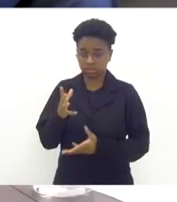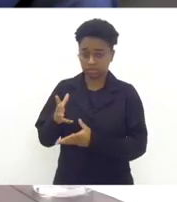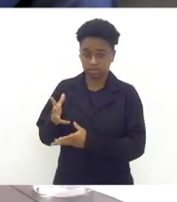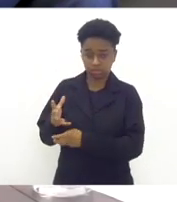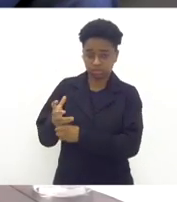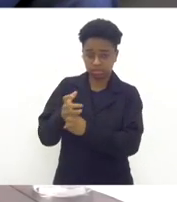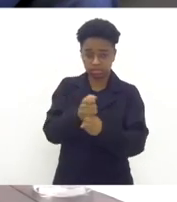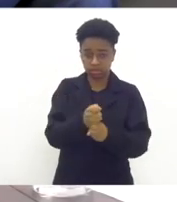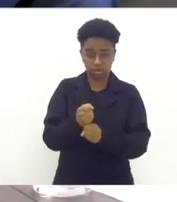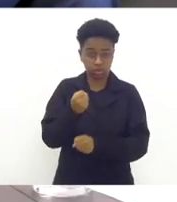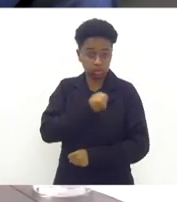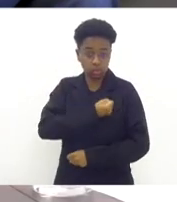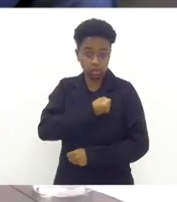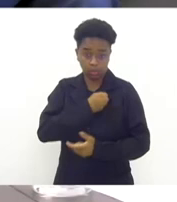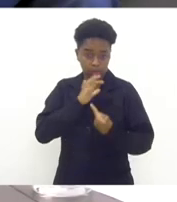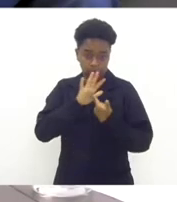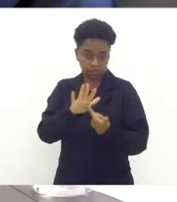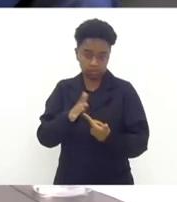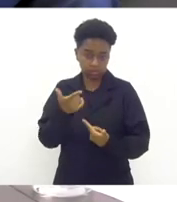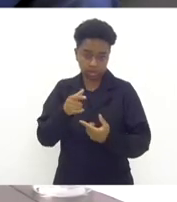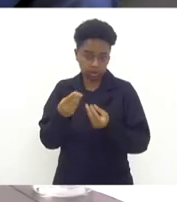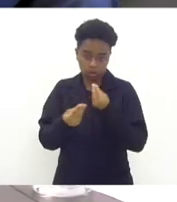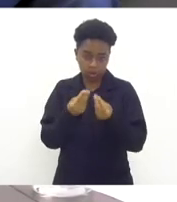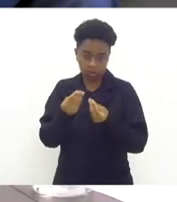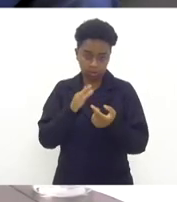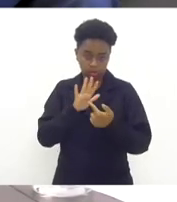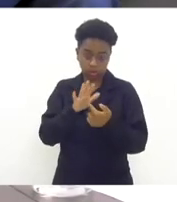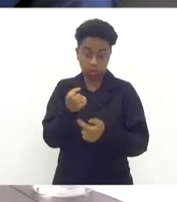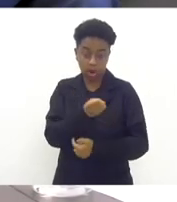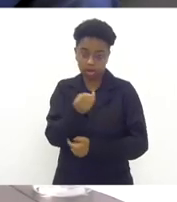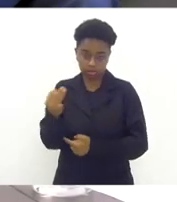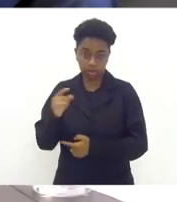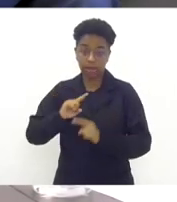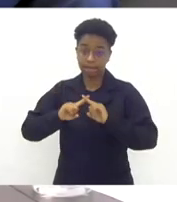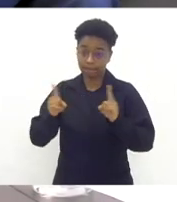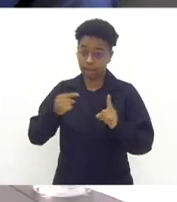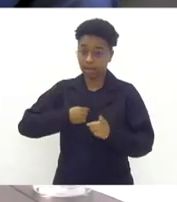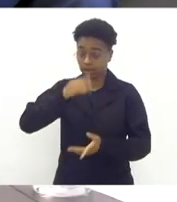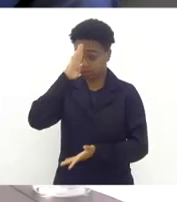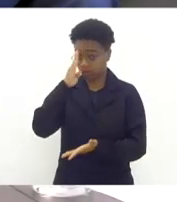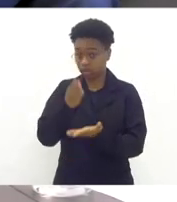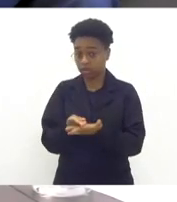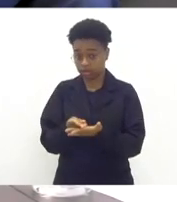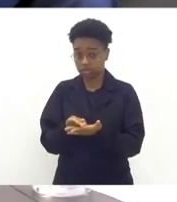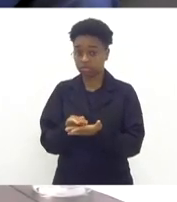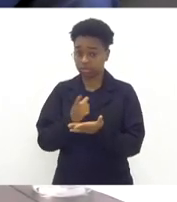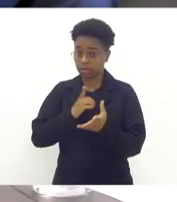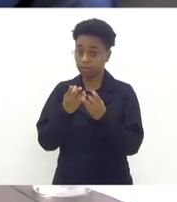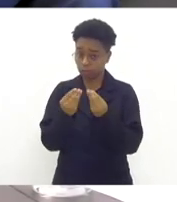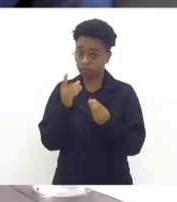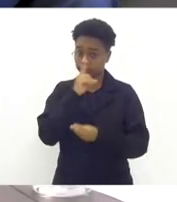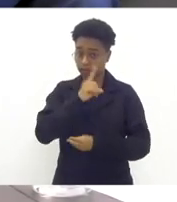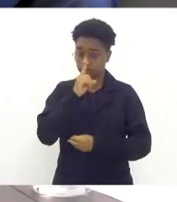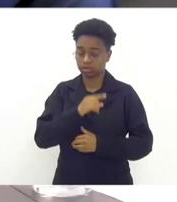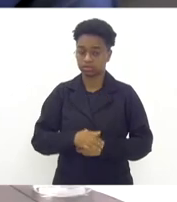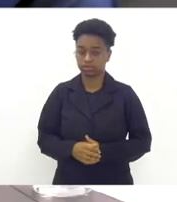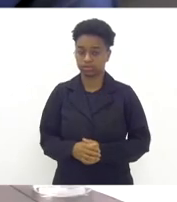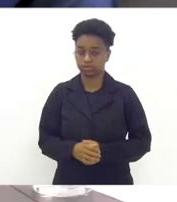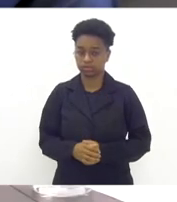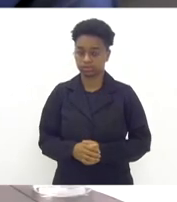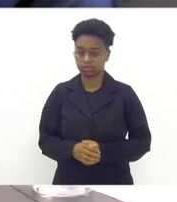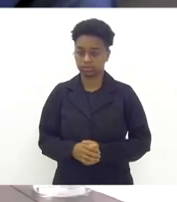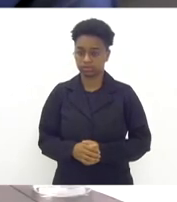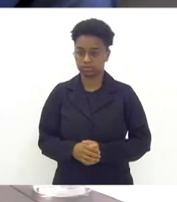dado numérico, assim, mas eu não tenho esse, como fazer esse apontamento. Mas acredito que tenha bastante falhas. Acho